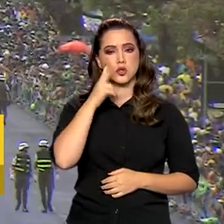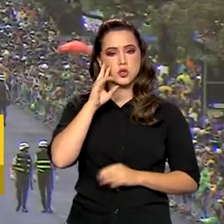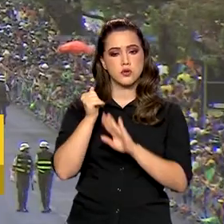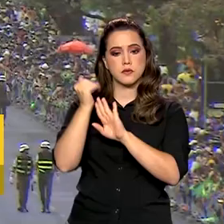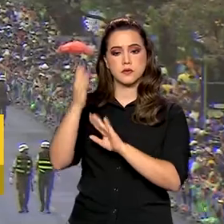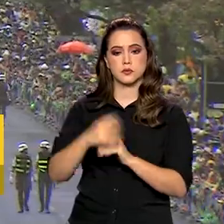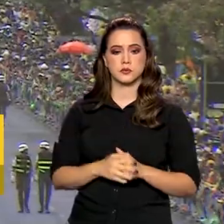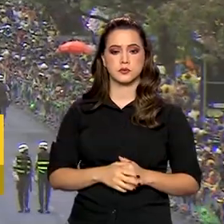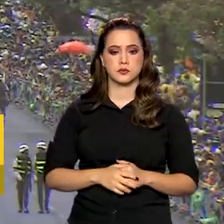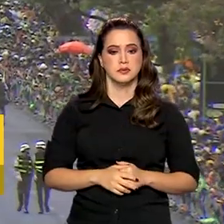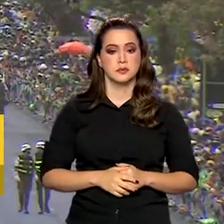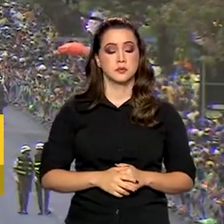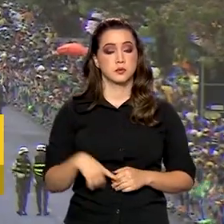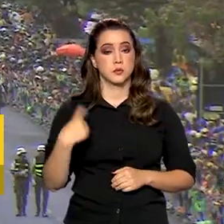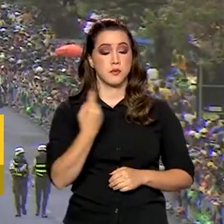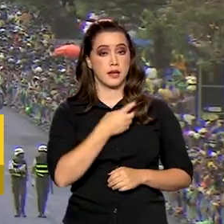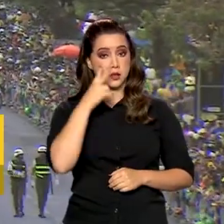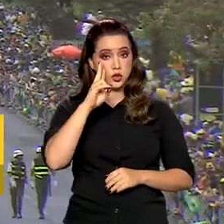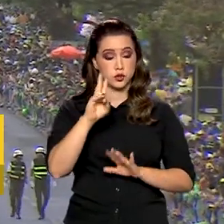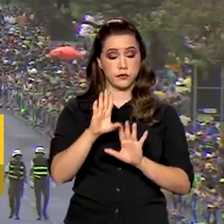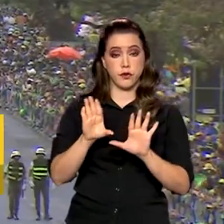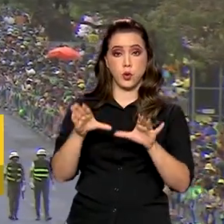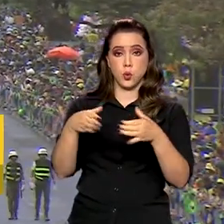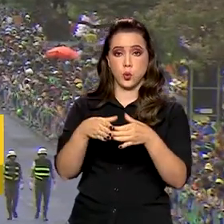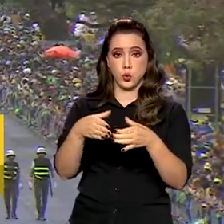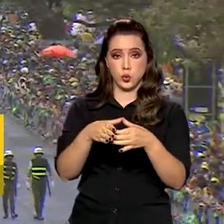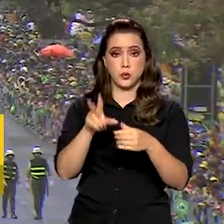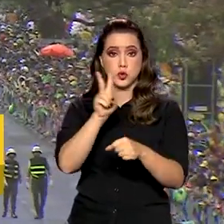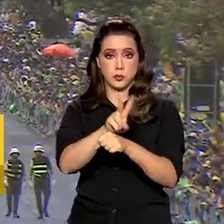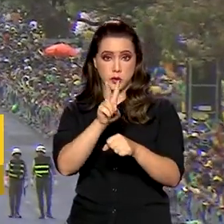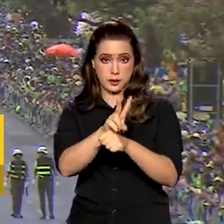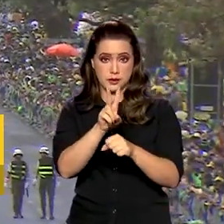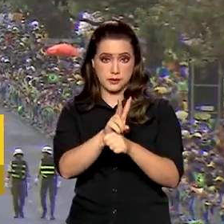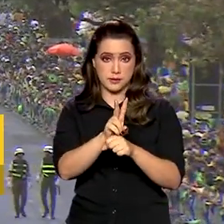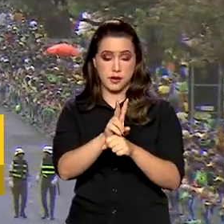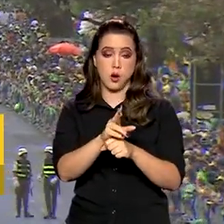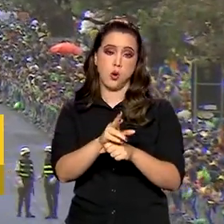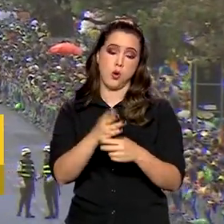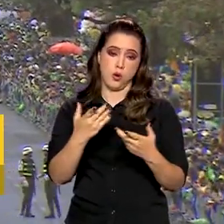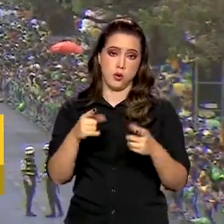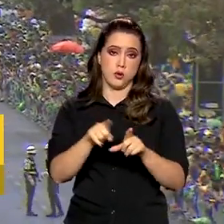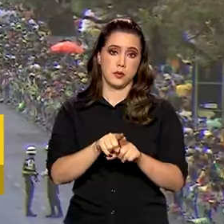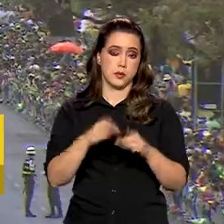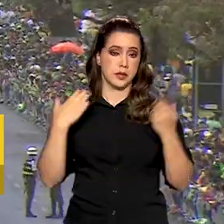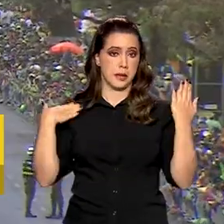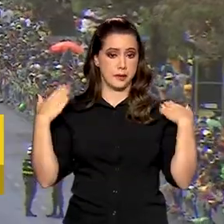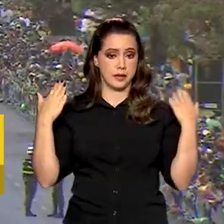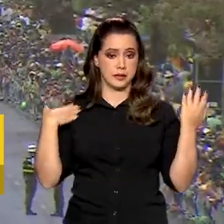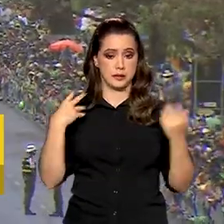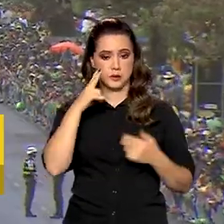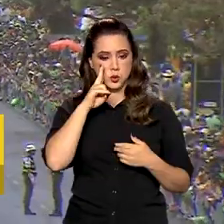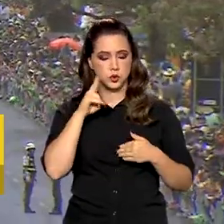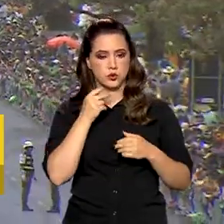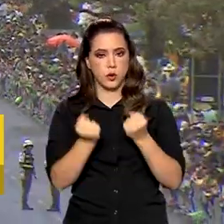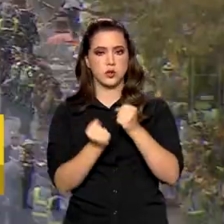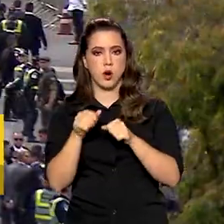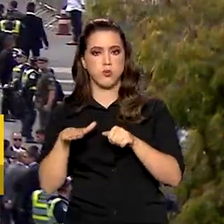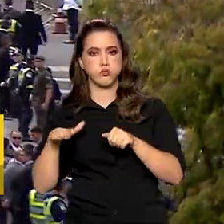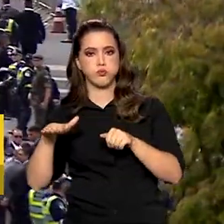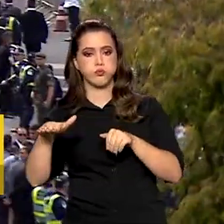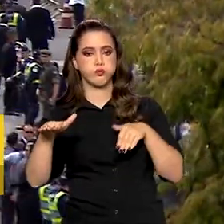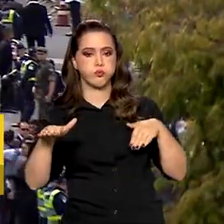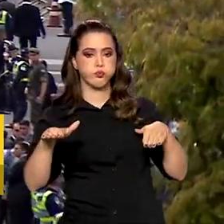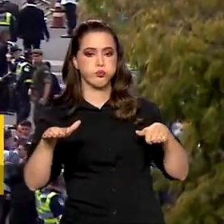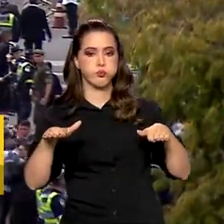atrás? Ali a retaguarda já são os veículos de viaturas blindadas da Marinha. Passou algumas viaturas ali, uma viatura